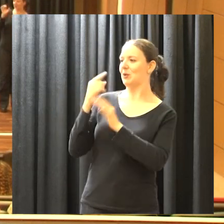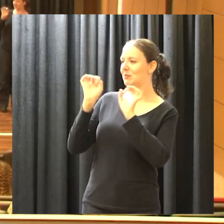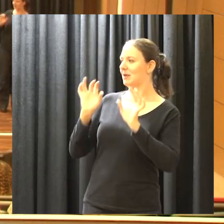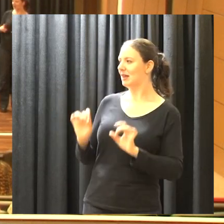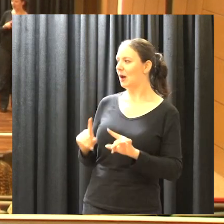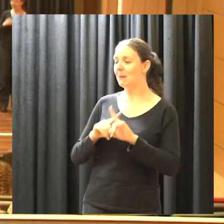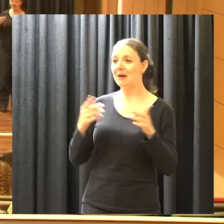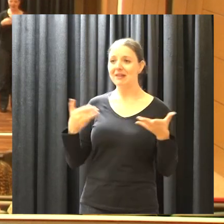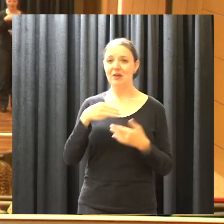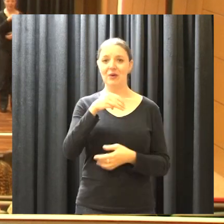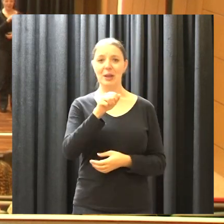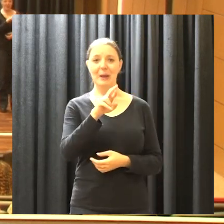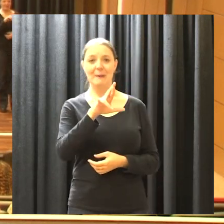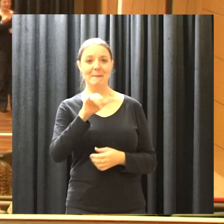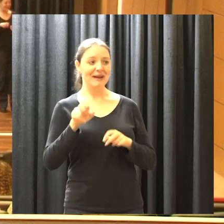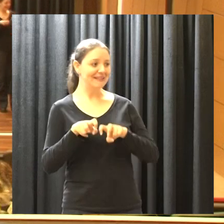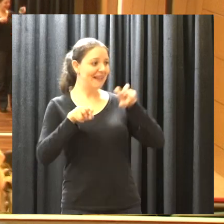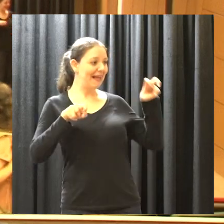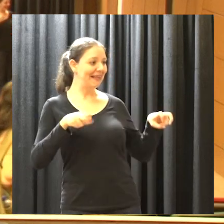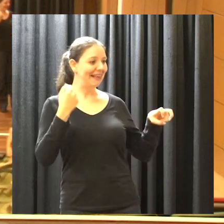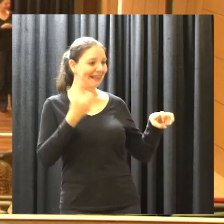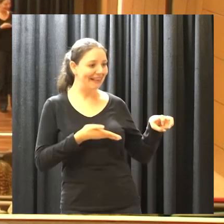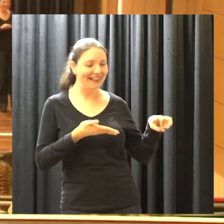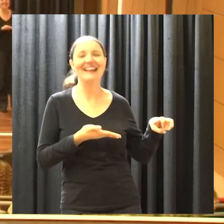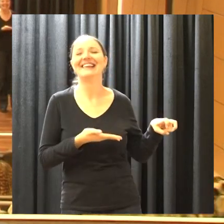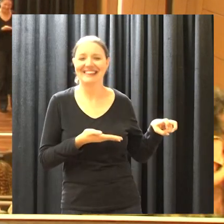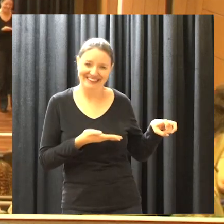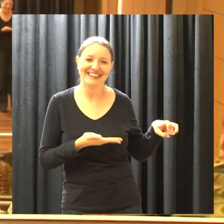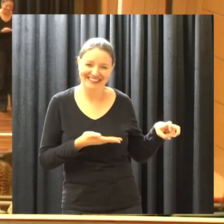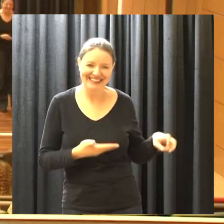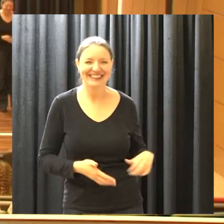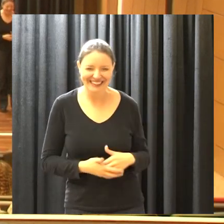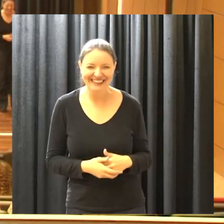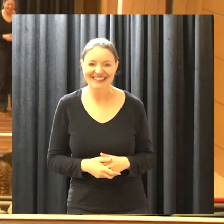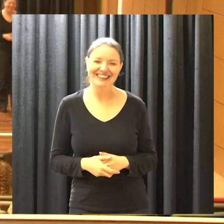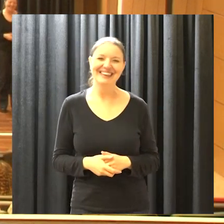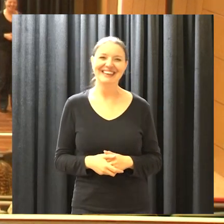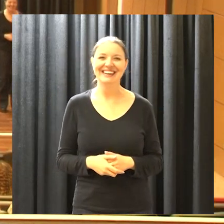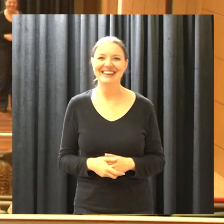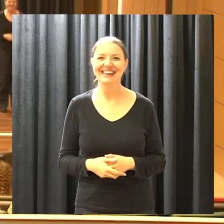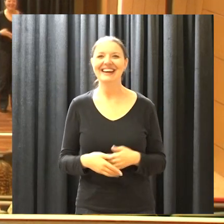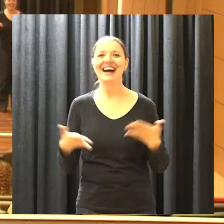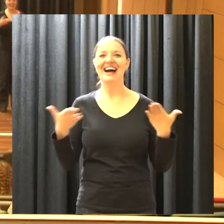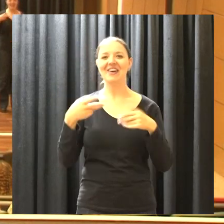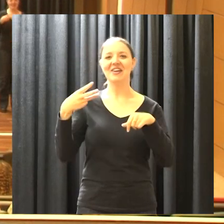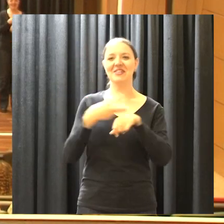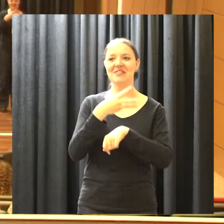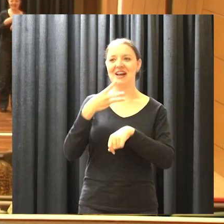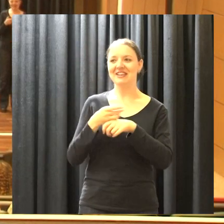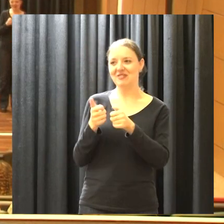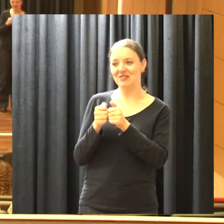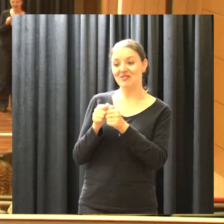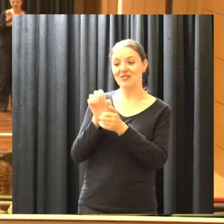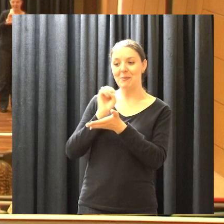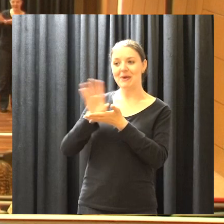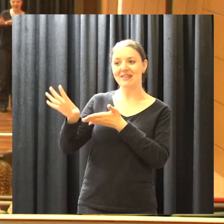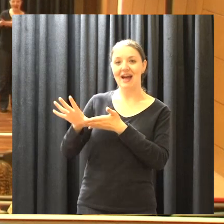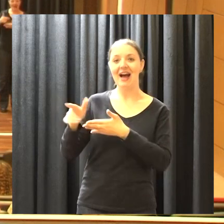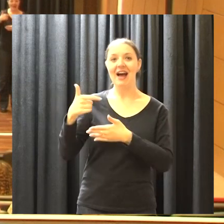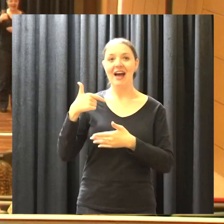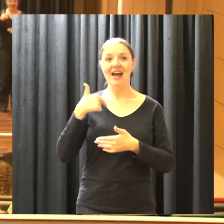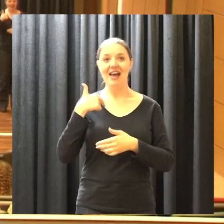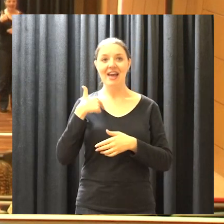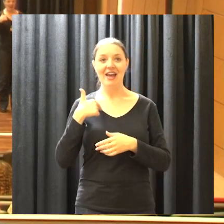Márcia Moraes está na mesa. Daí eu, assim, aí eu vou colocar no Lattes, eu tive uma mesa com a Márcia, a Marivete e a Anaí,